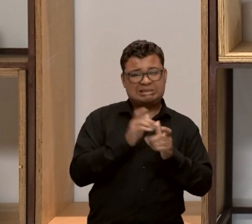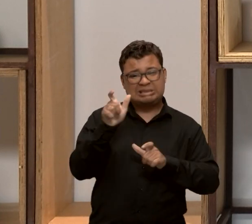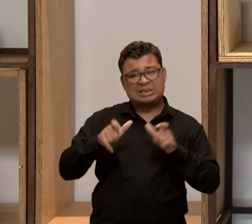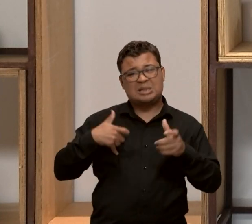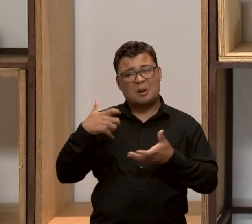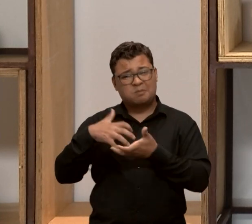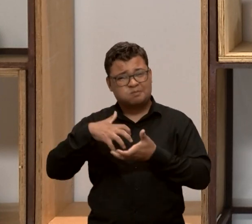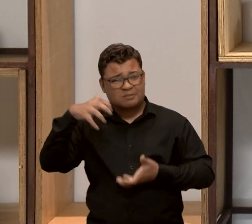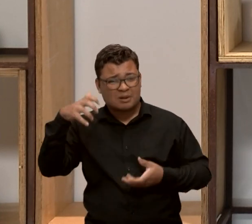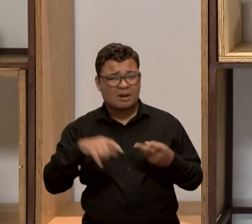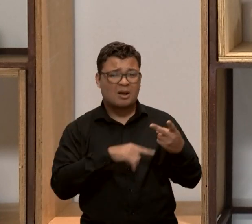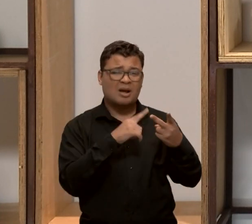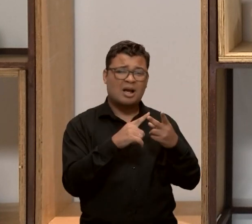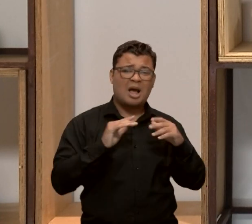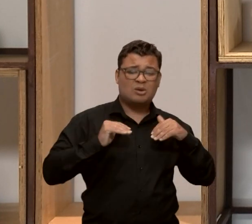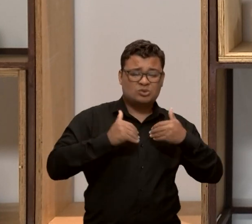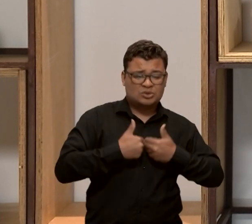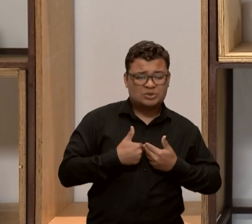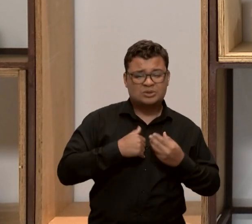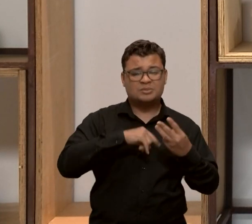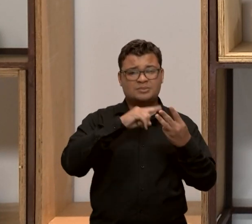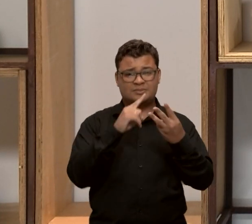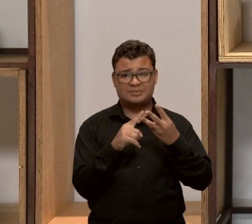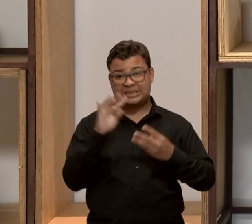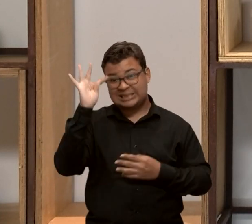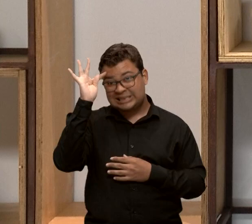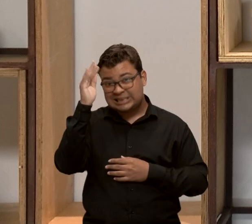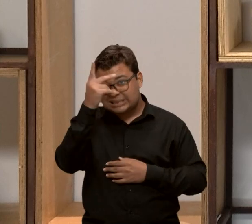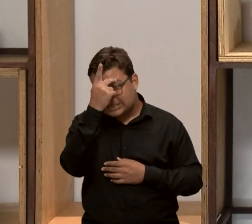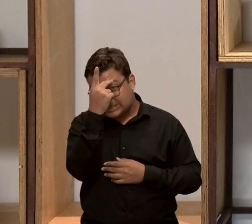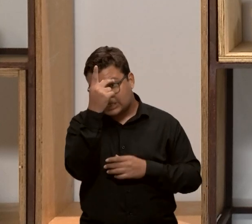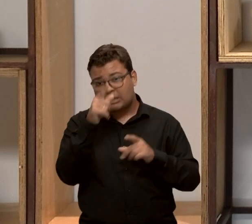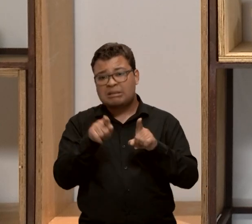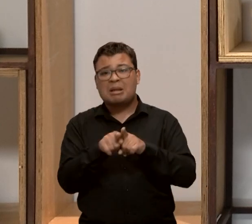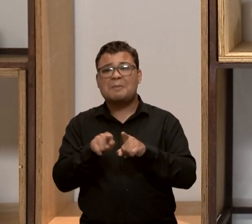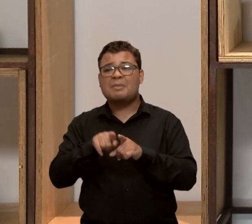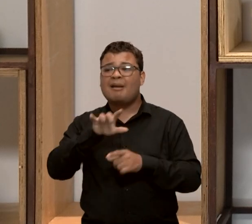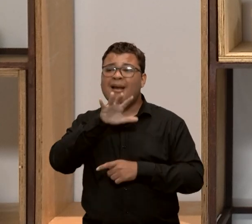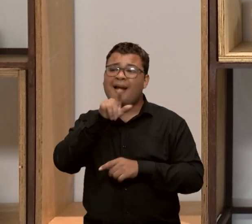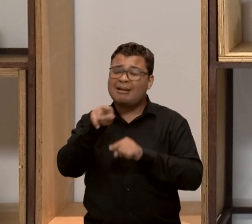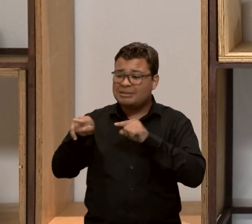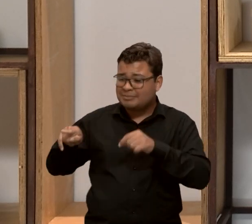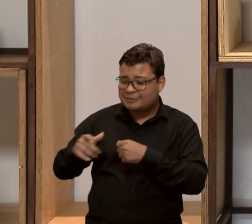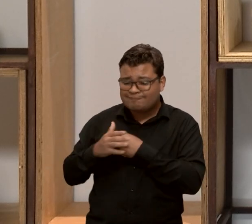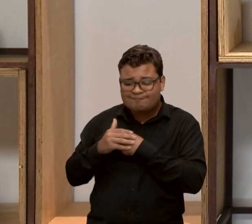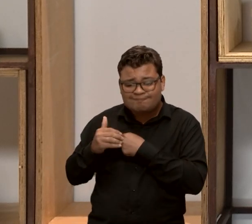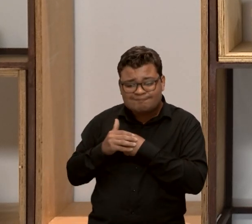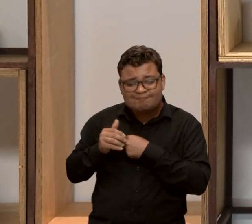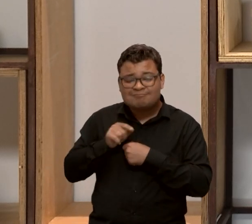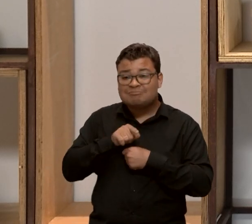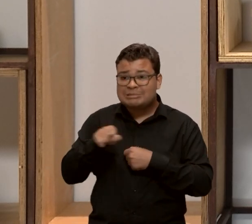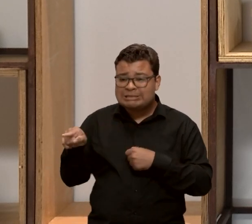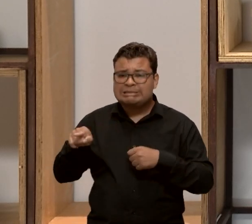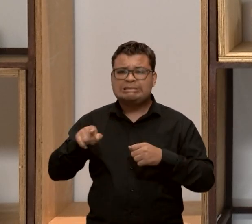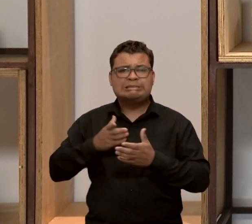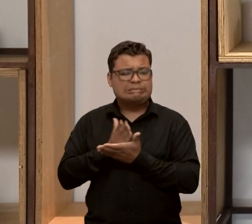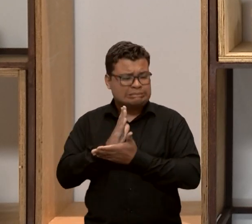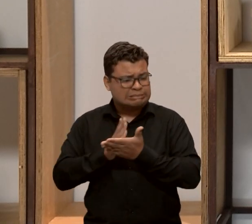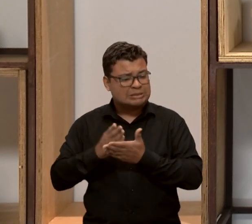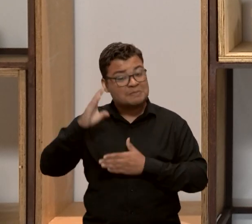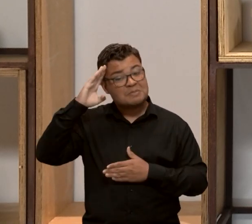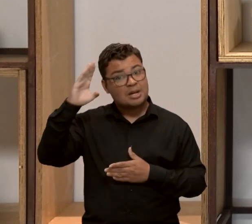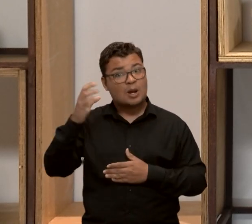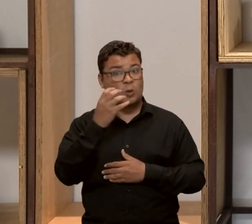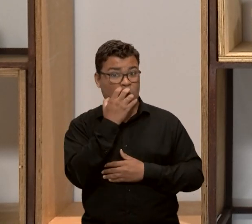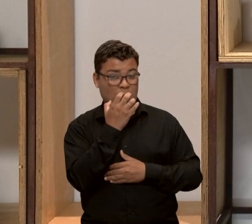pessoas com autismo ou TDAH, também incomodam e muito os animais de estimação, principalmente os cachorros. Se você passa por